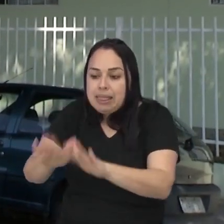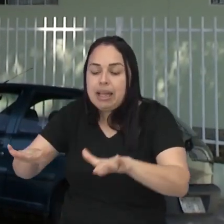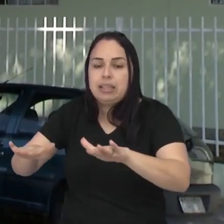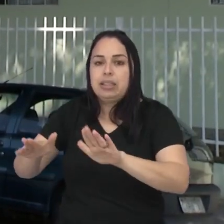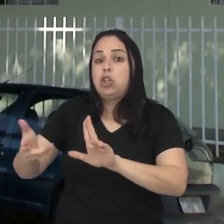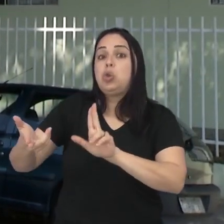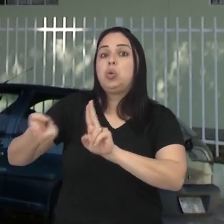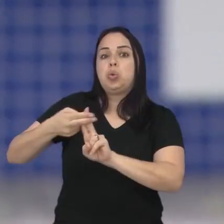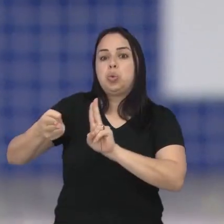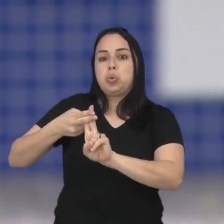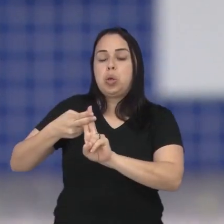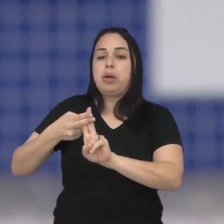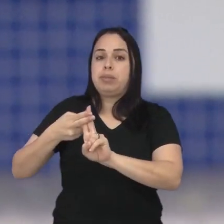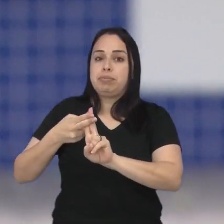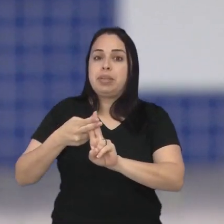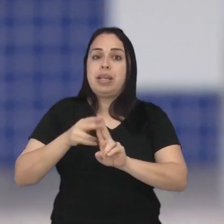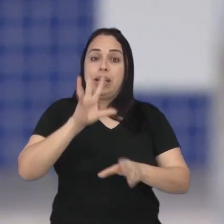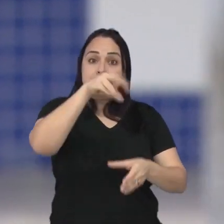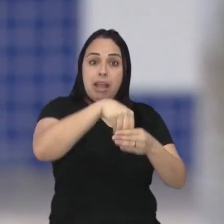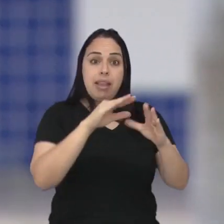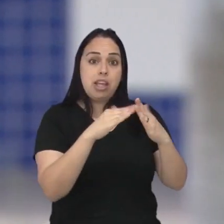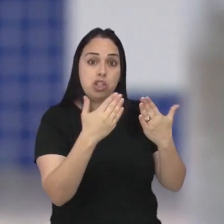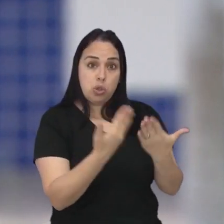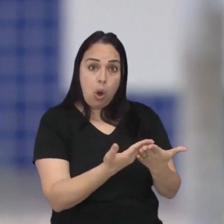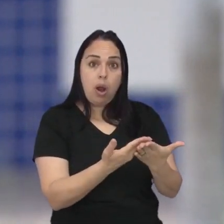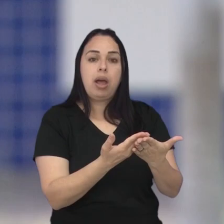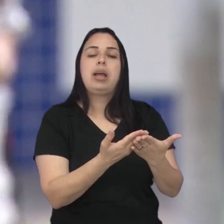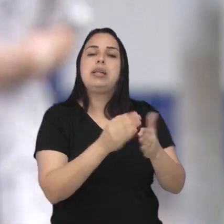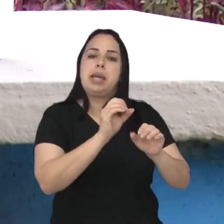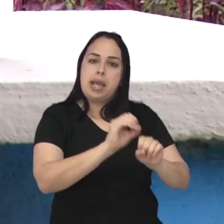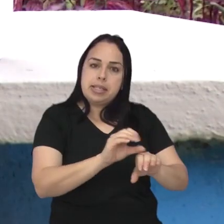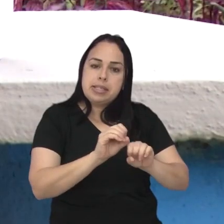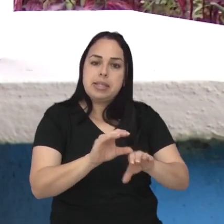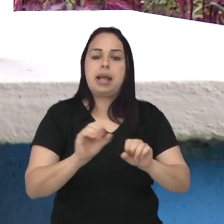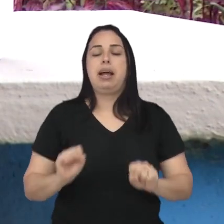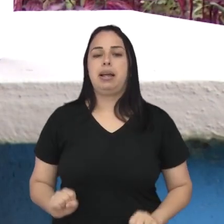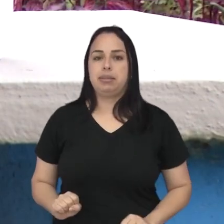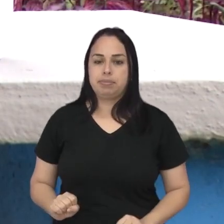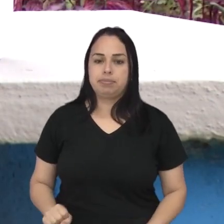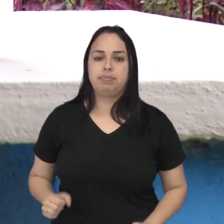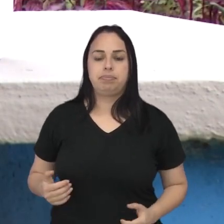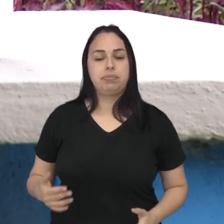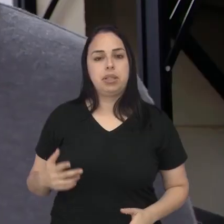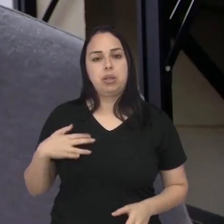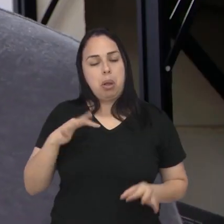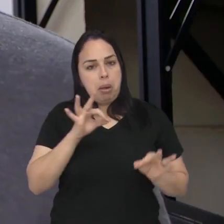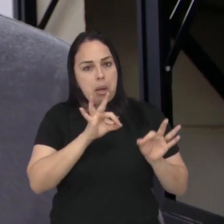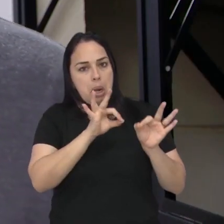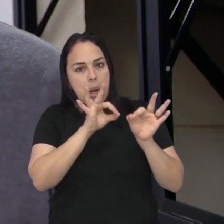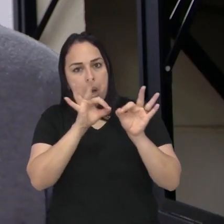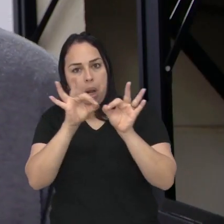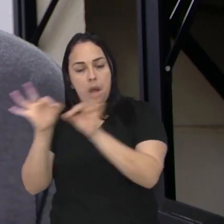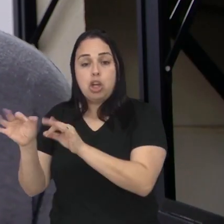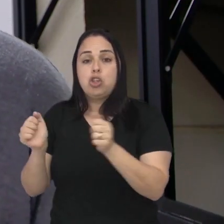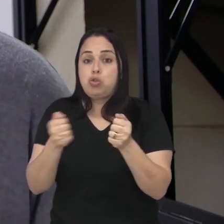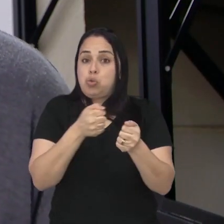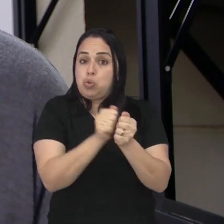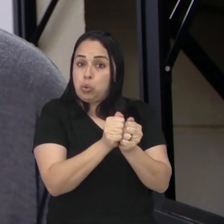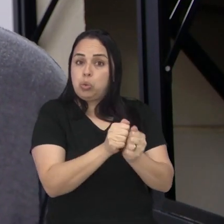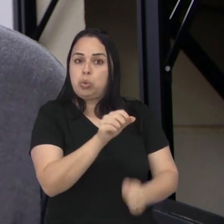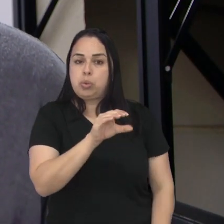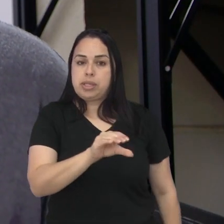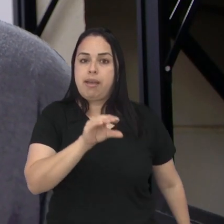na rede de saúde e a discussão do assunto em escolas, também fruto de leis. A gente acompanha muito de perto o